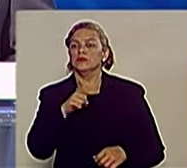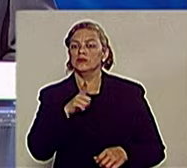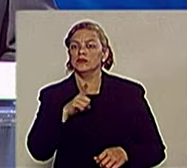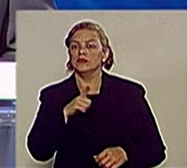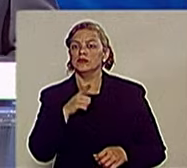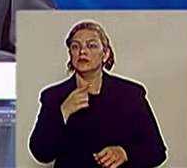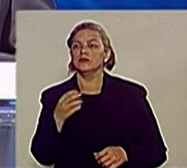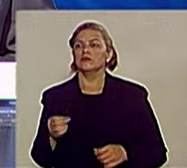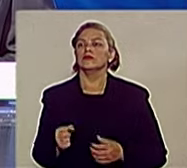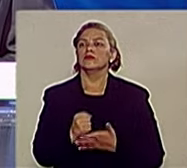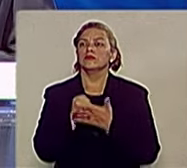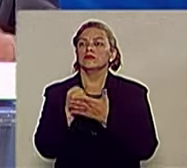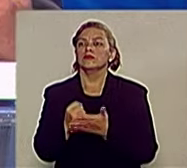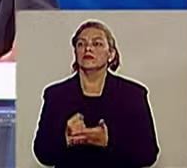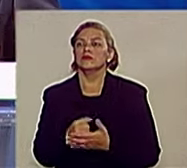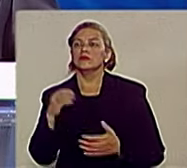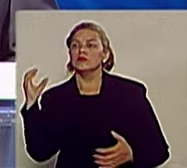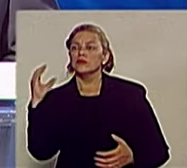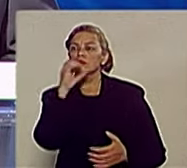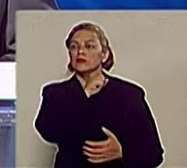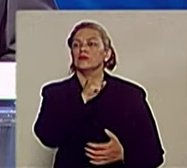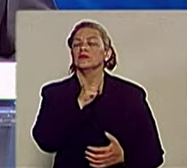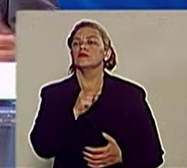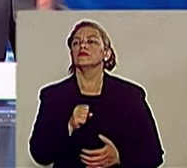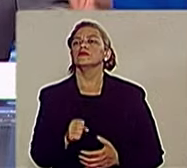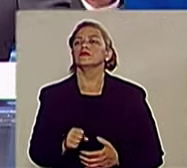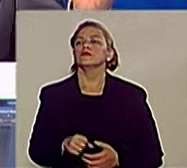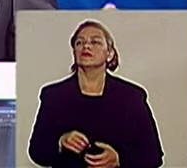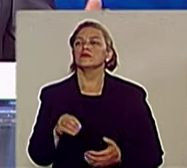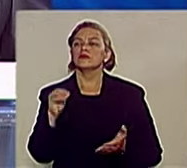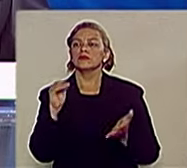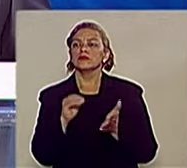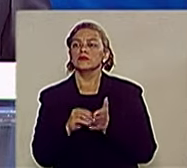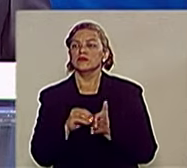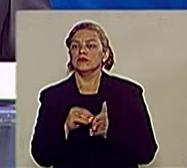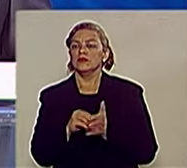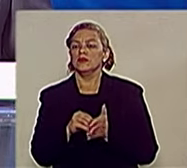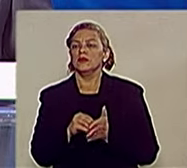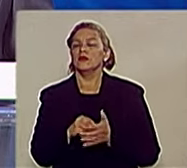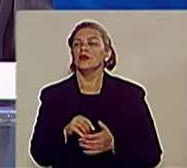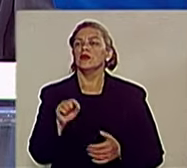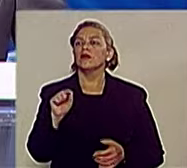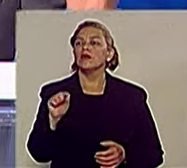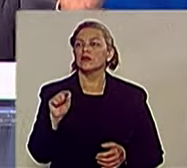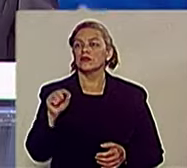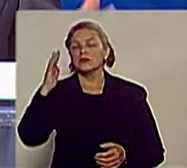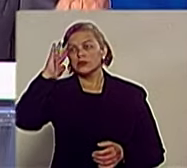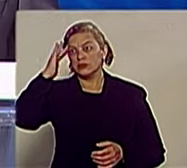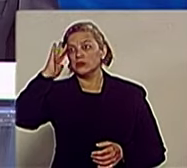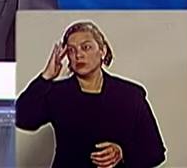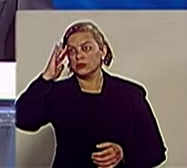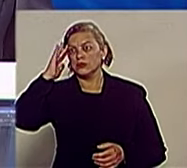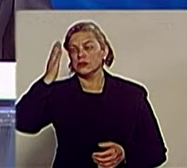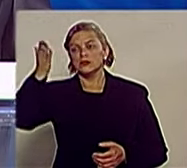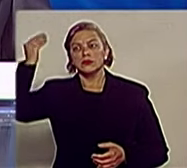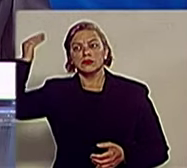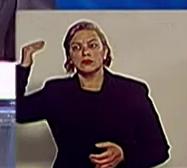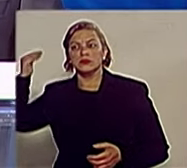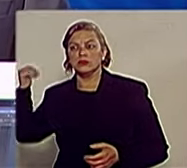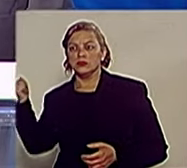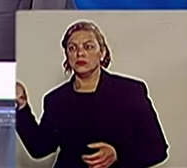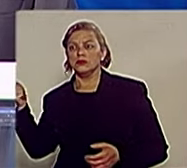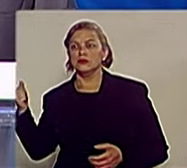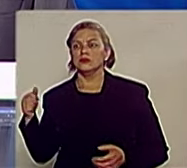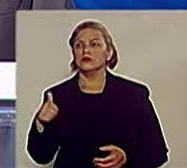ter sequelas. Então, eu acho que é muita falta de sensibilidade. 16 anos da administração passada não quiseram fazer o SAMU.